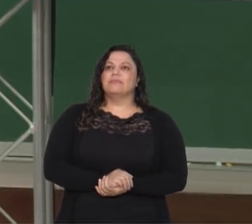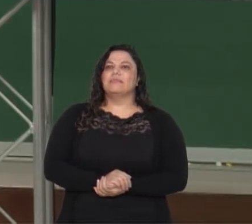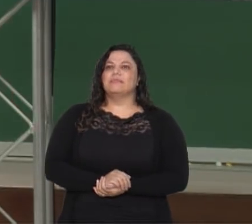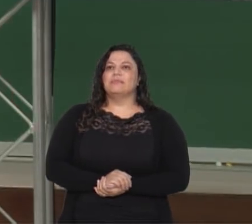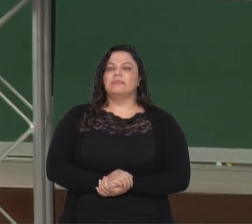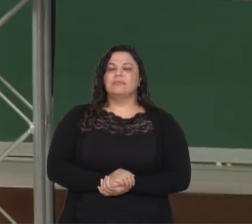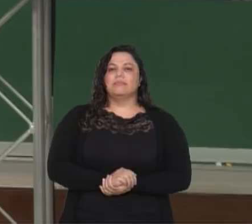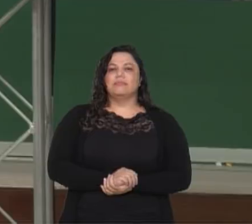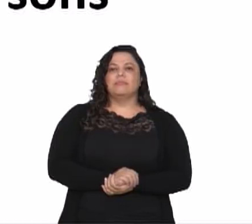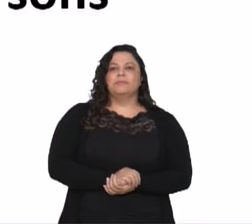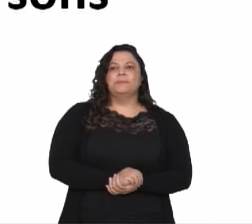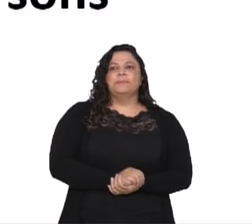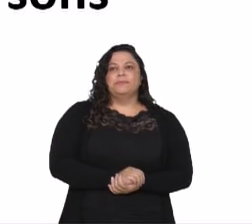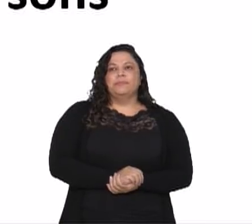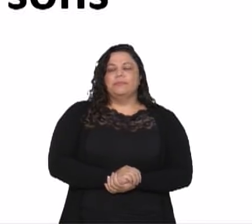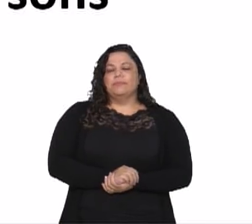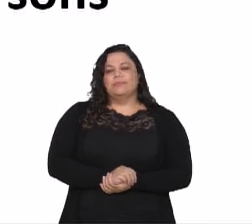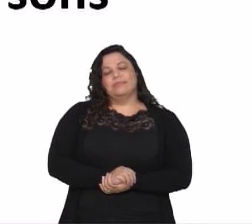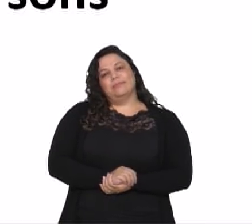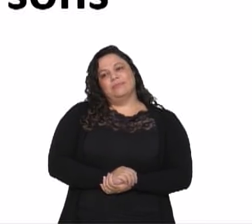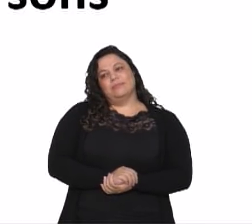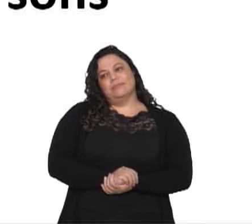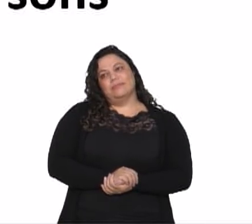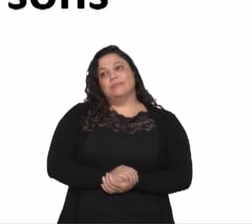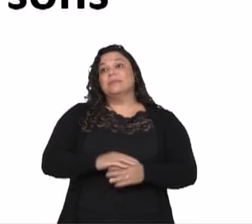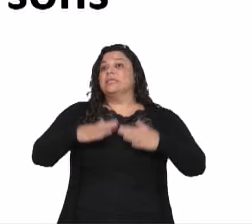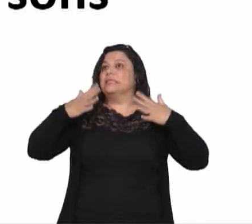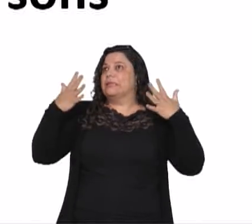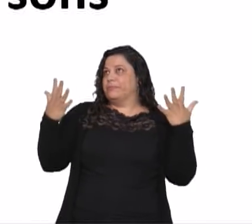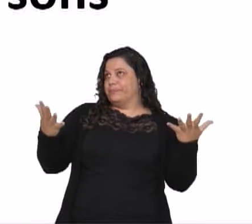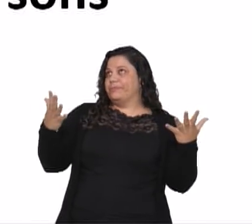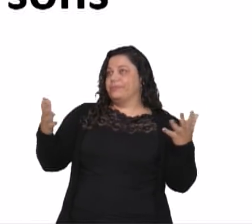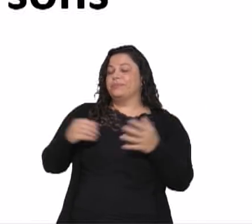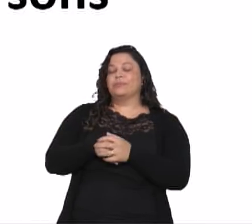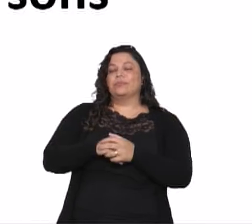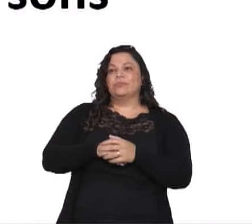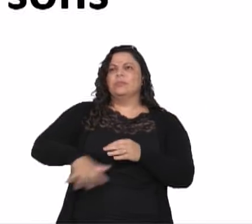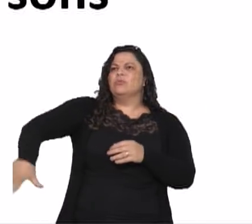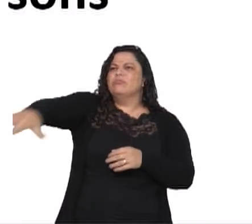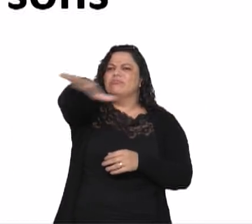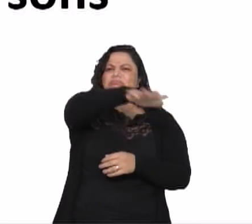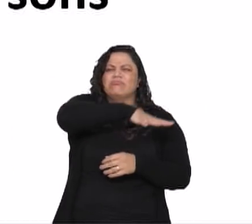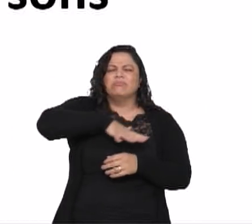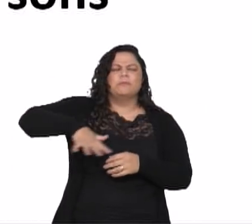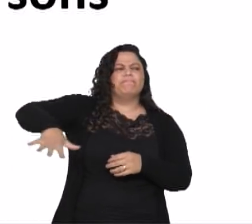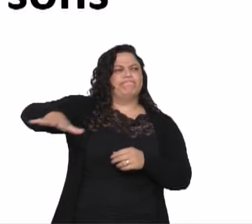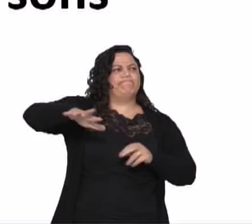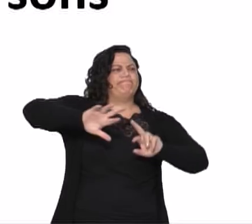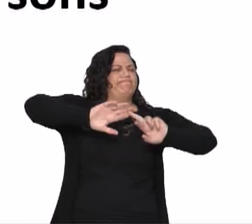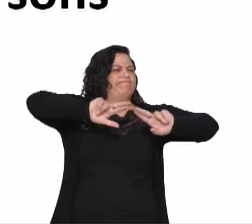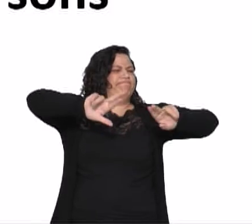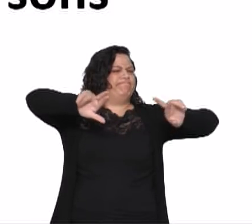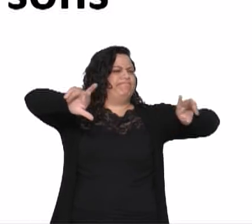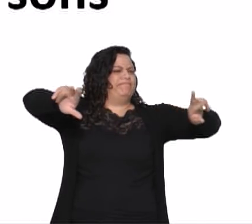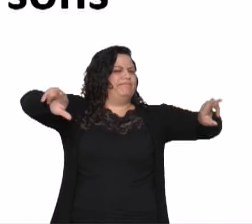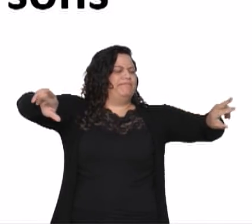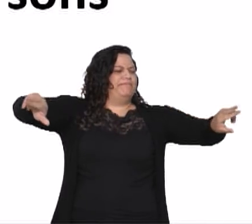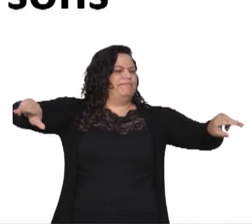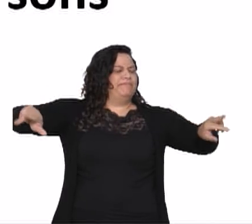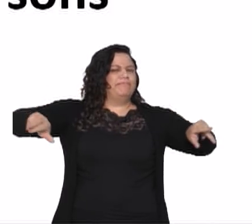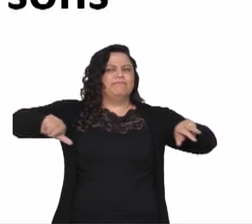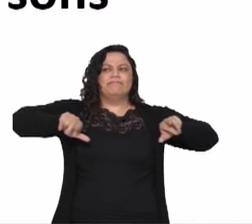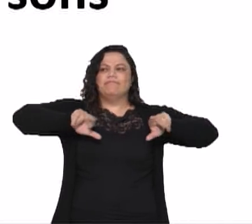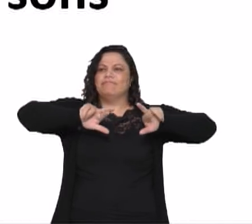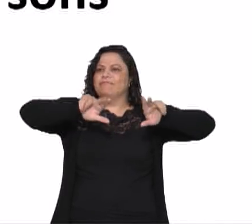Então, digamos que você esteja lá em um ambiente com sons variados, que é o que acontece geralmente. A gente tem